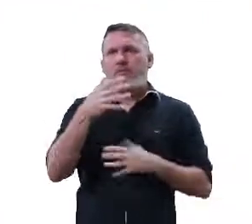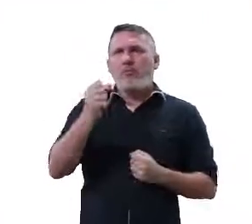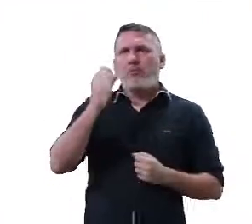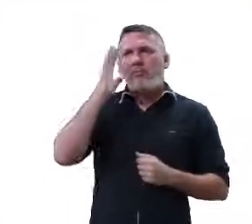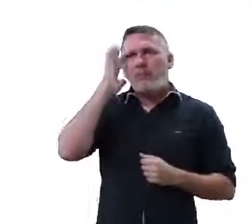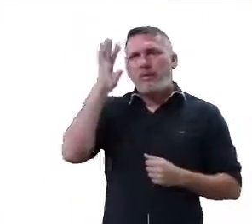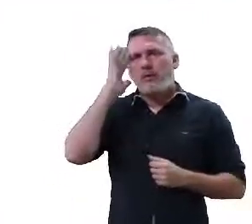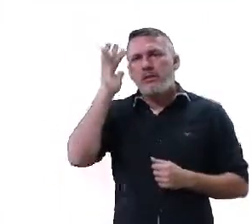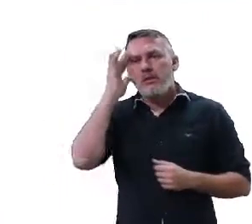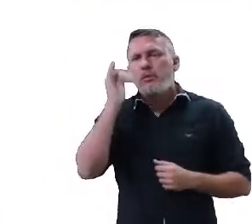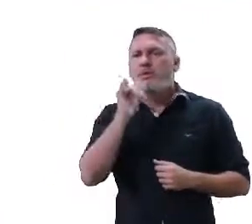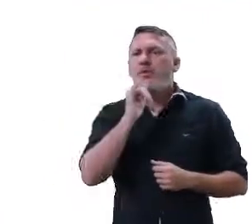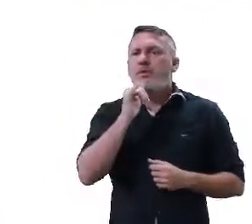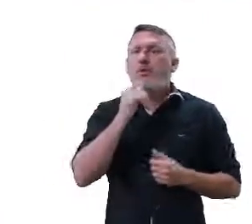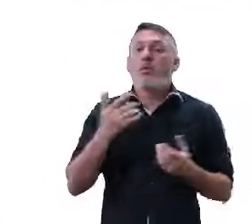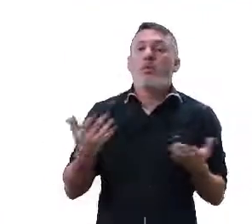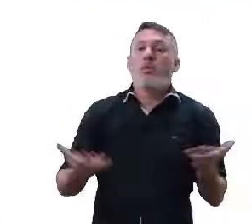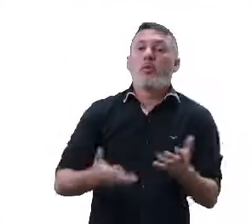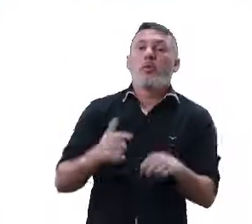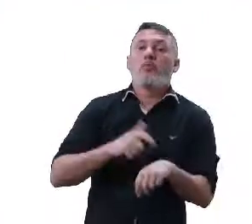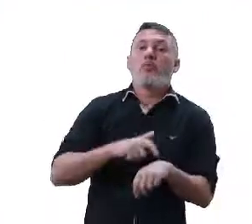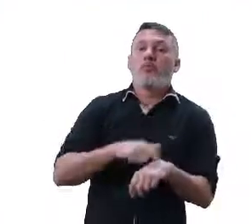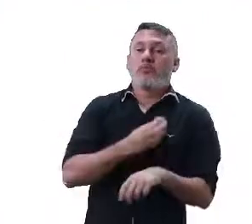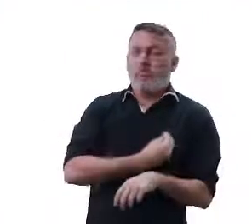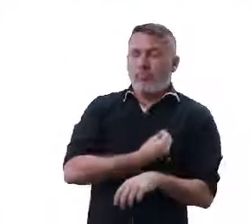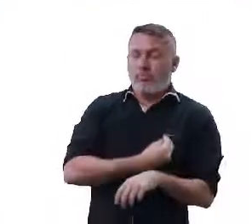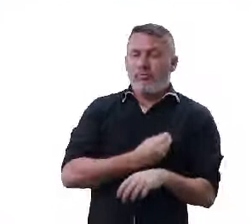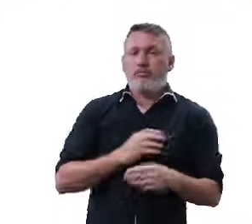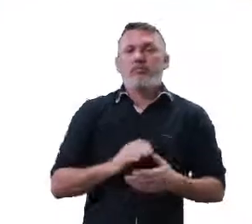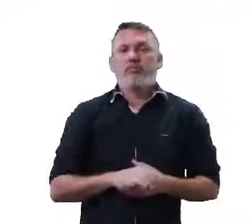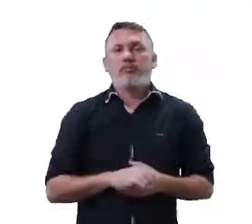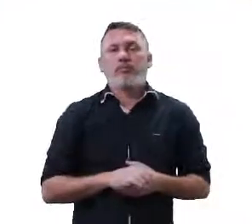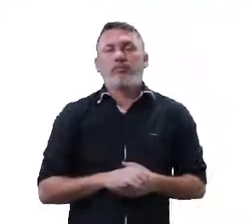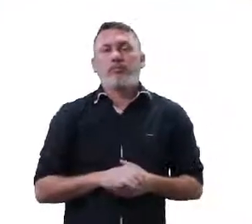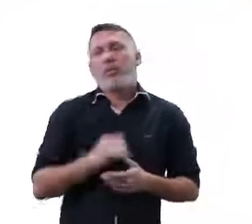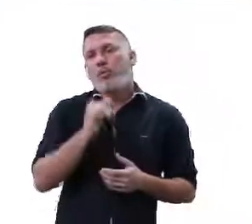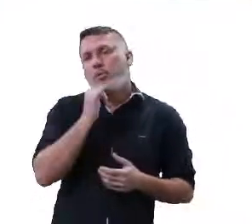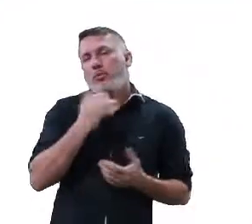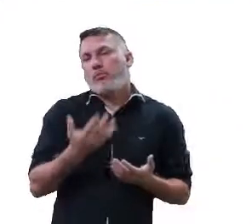pensar em situações mais contemporâneas,